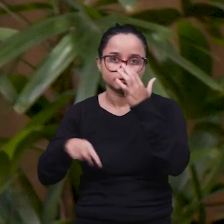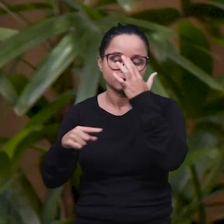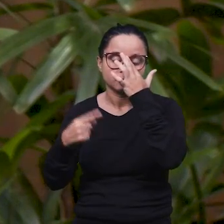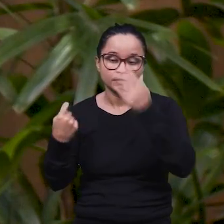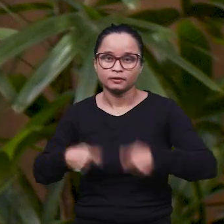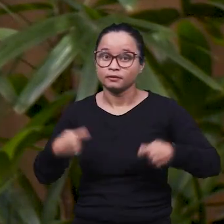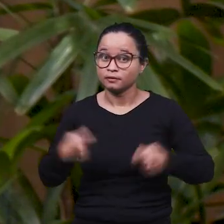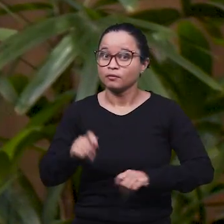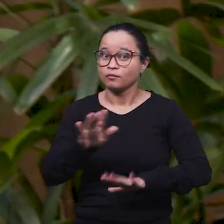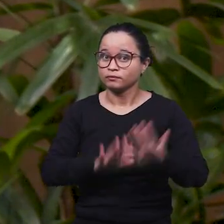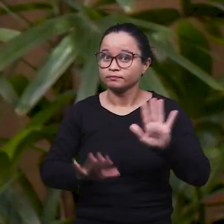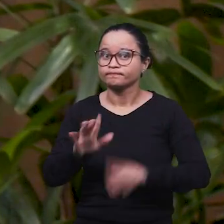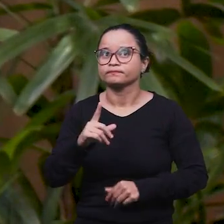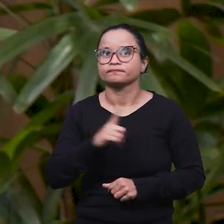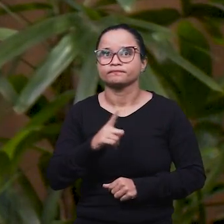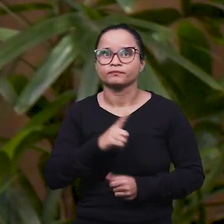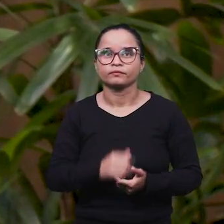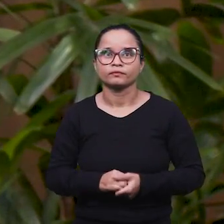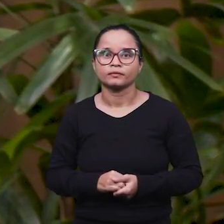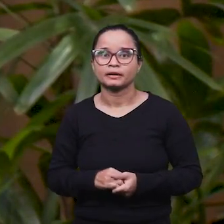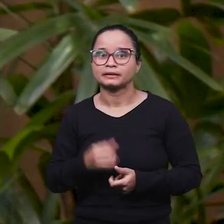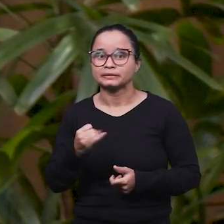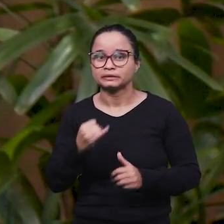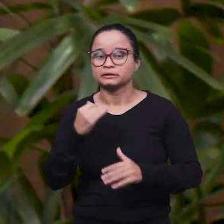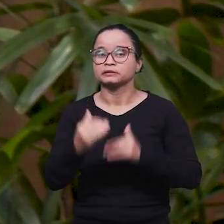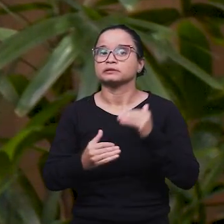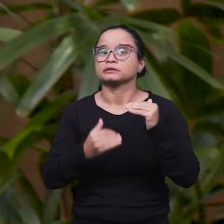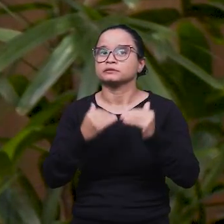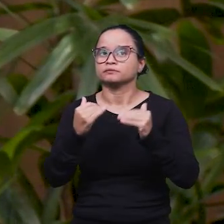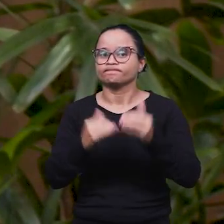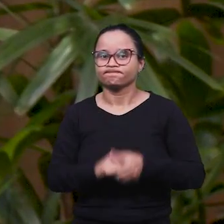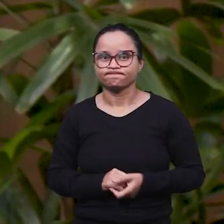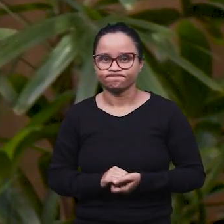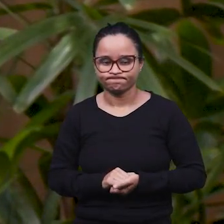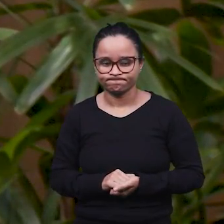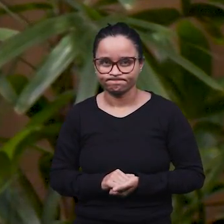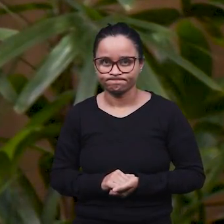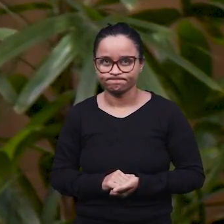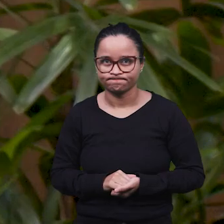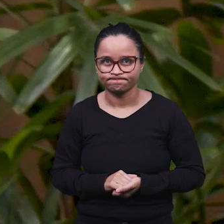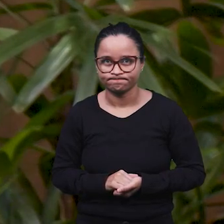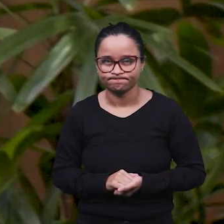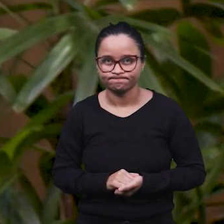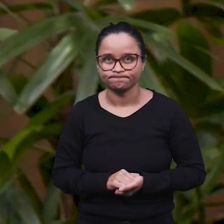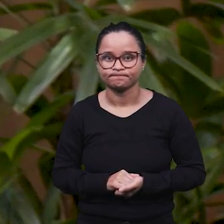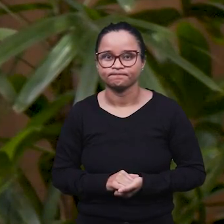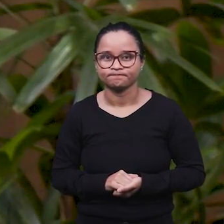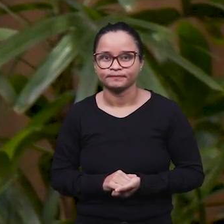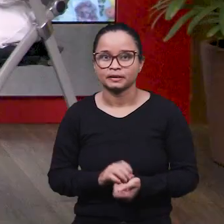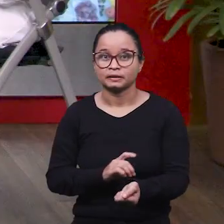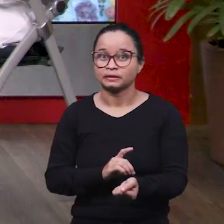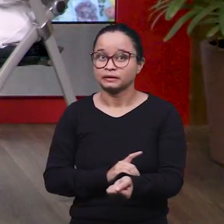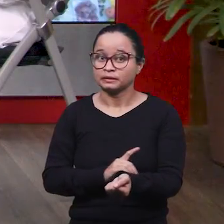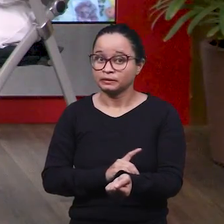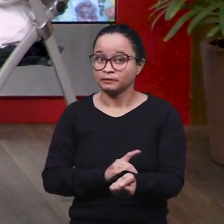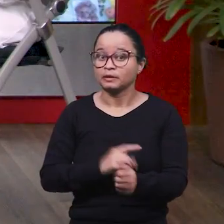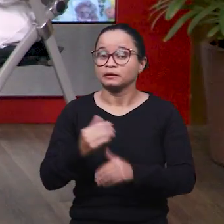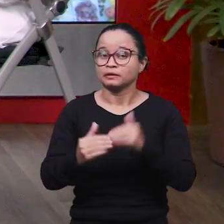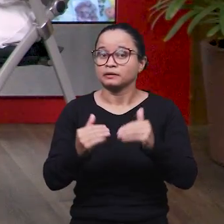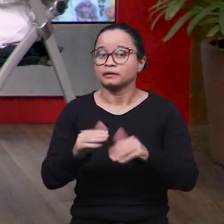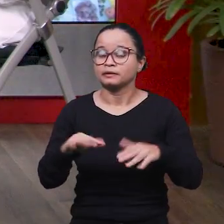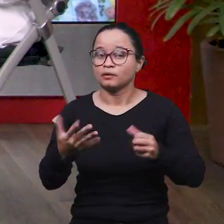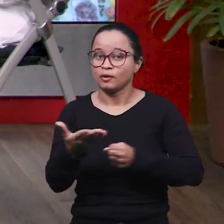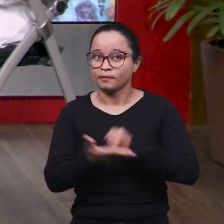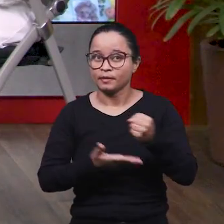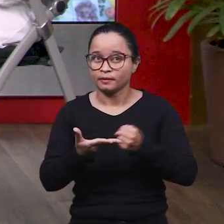né? E se a gestante desenvolver, o que ela precisa fazer? Bom, como eu já falei, a base